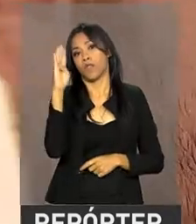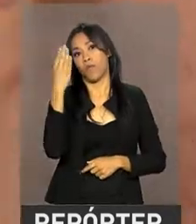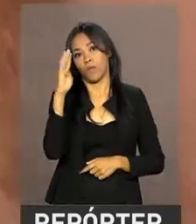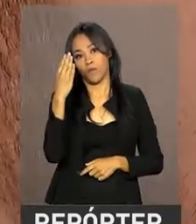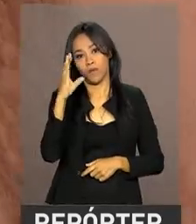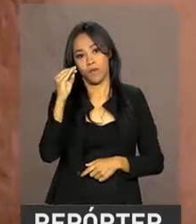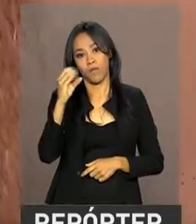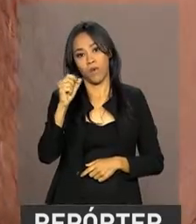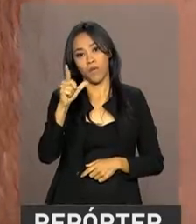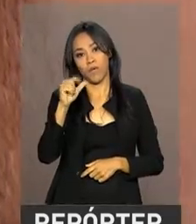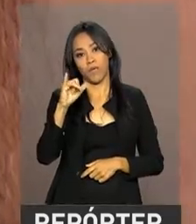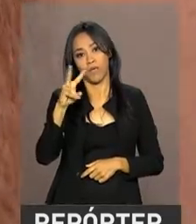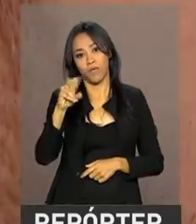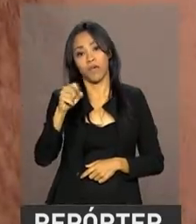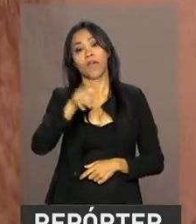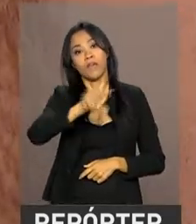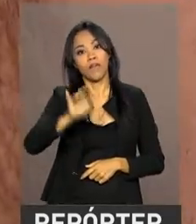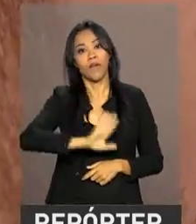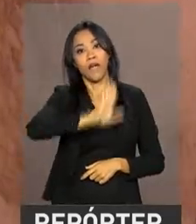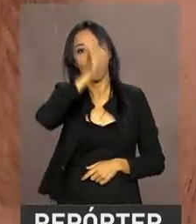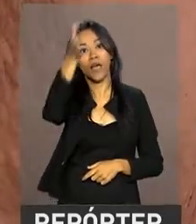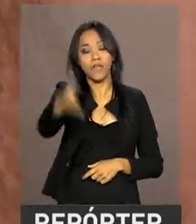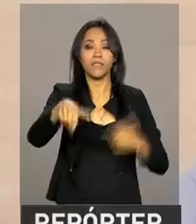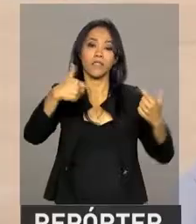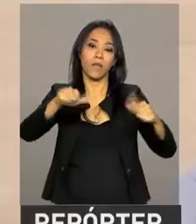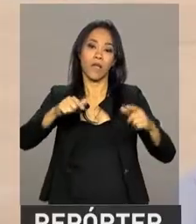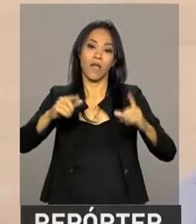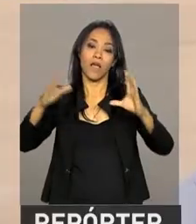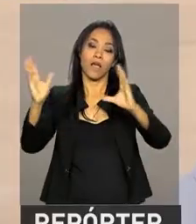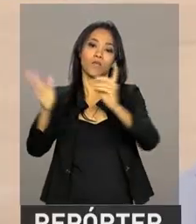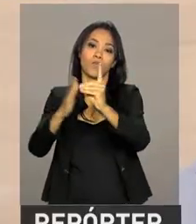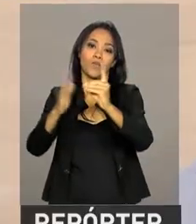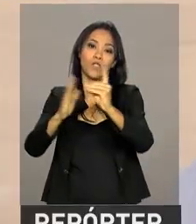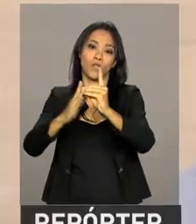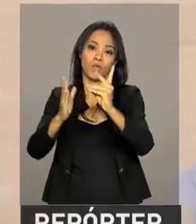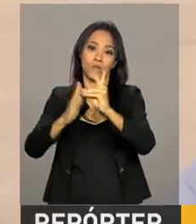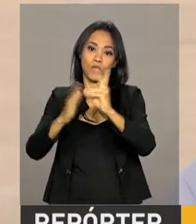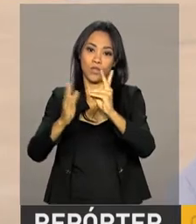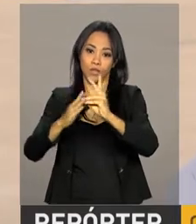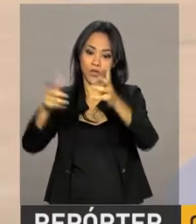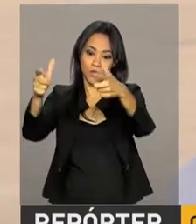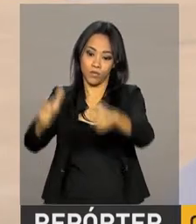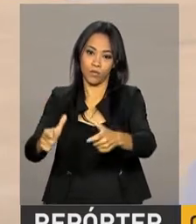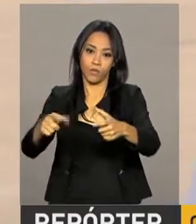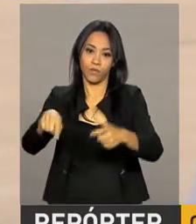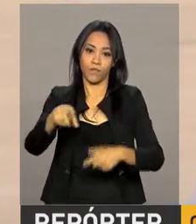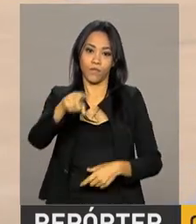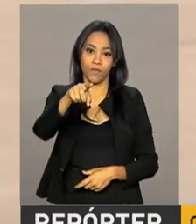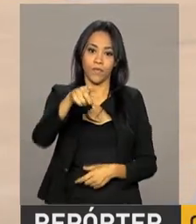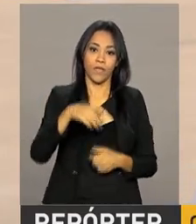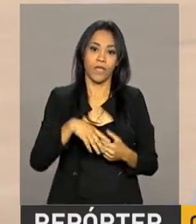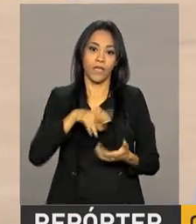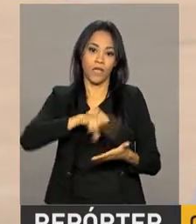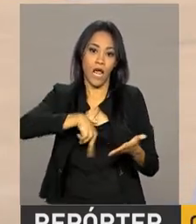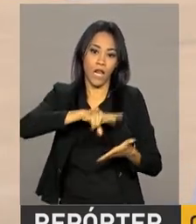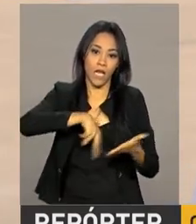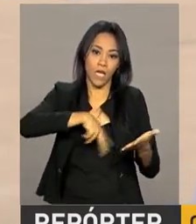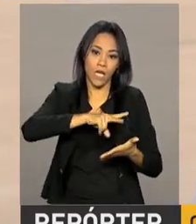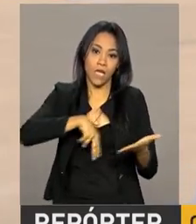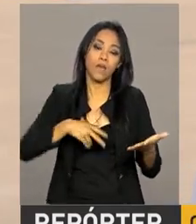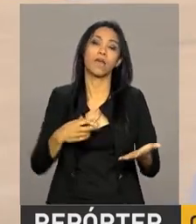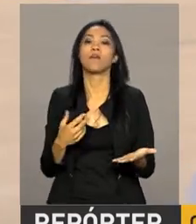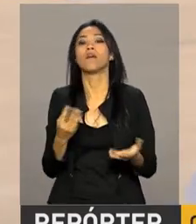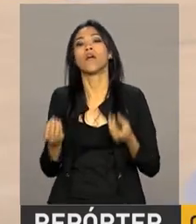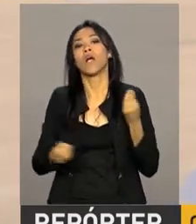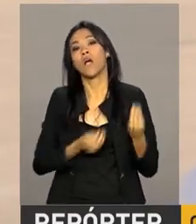trabalhar em uma comunidade indígena em Belém, no Pará. Estou procurando ler, me informar sobre como funciona